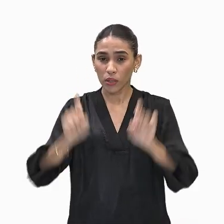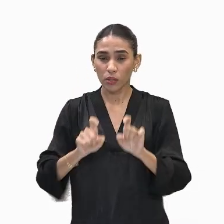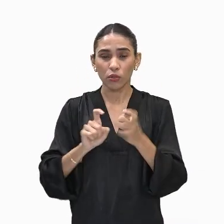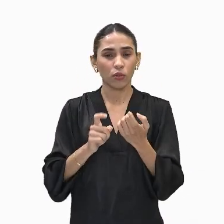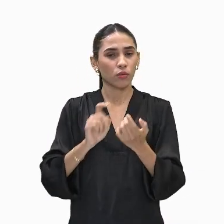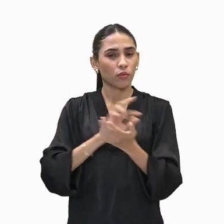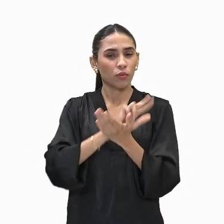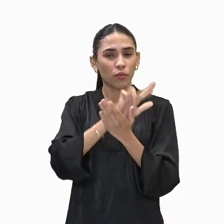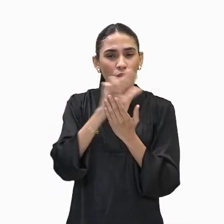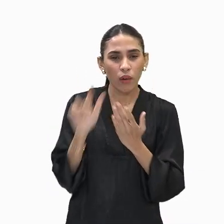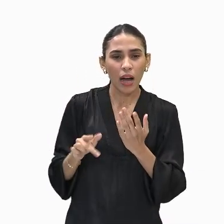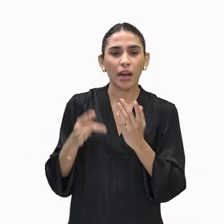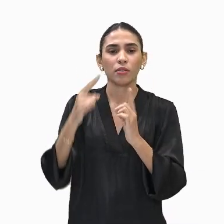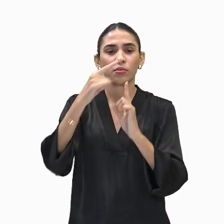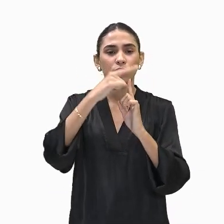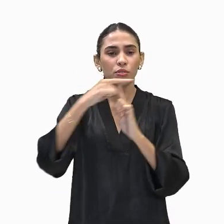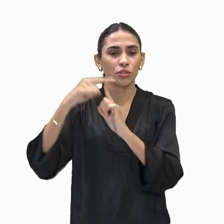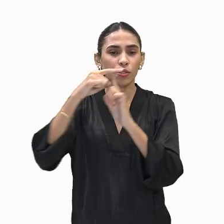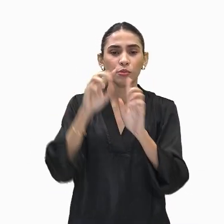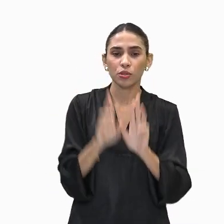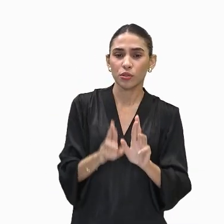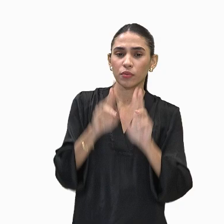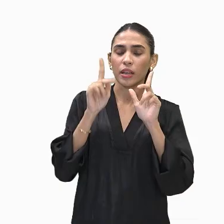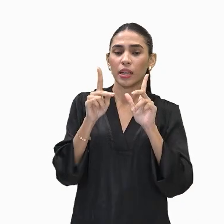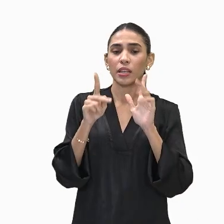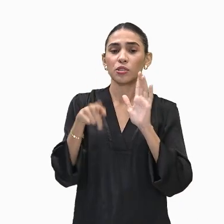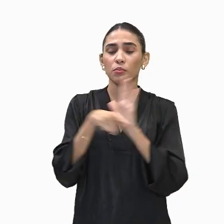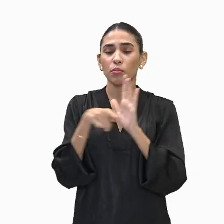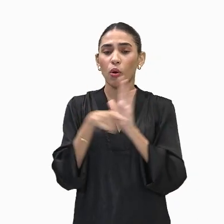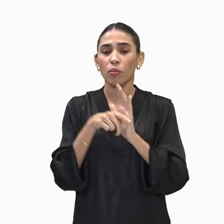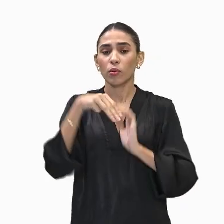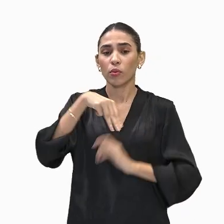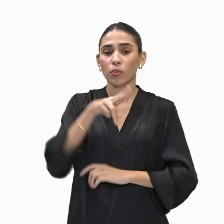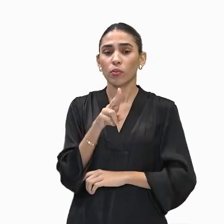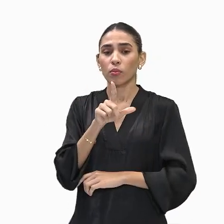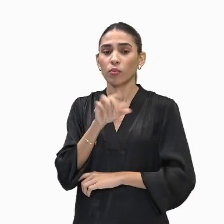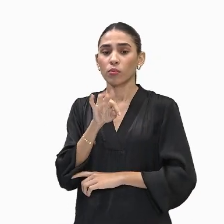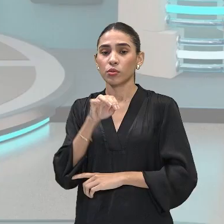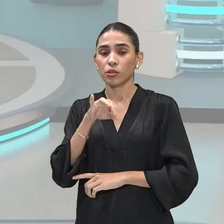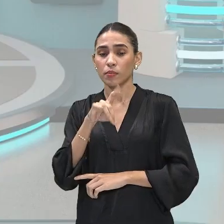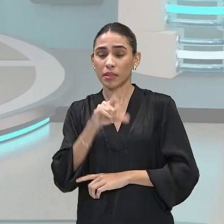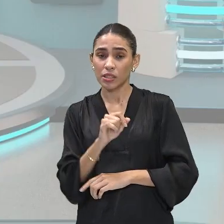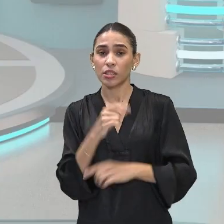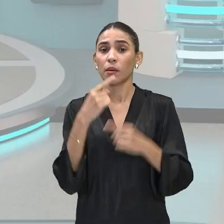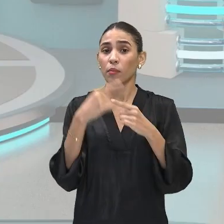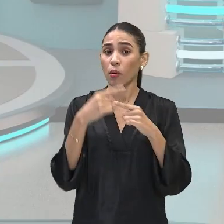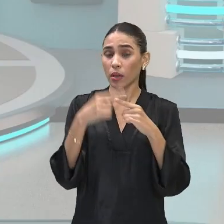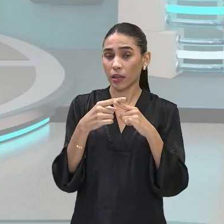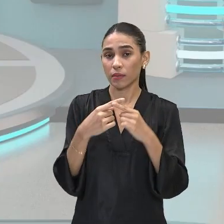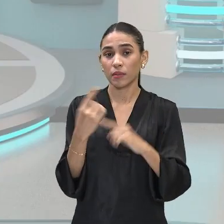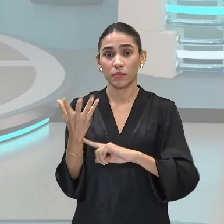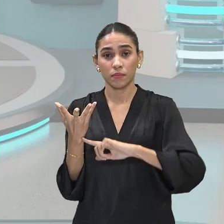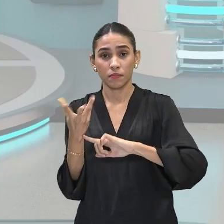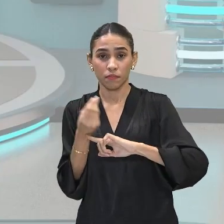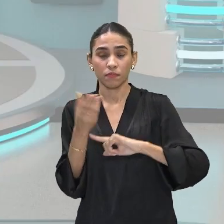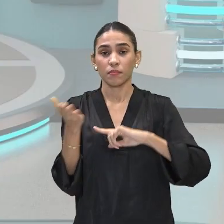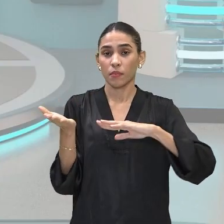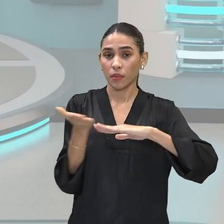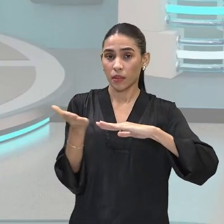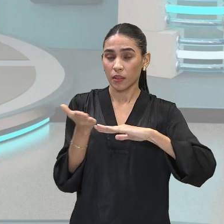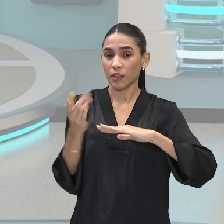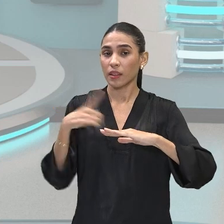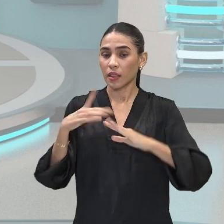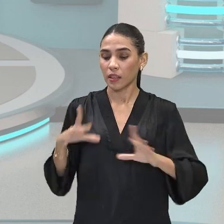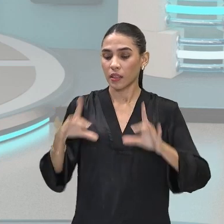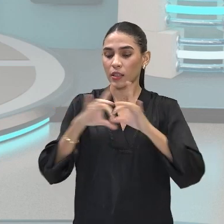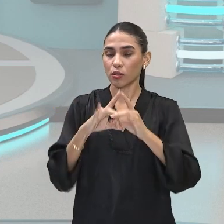da multimídia, justamente porque a gente está vendo que a arte contemporânea, ela dialoga com a